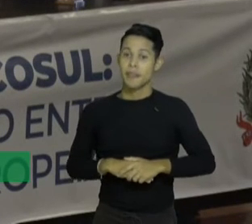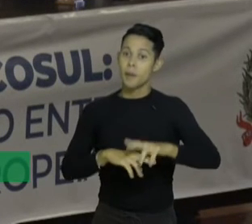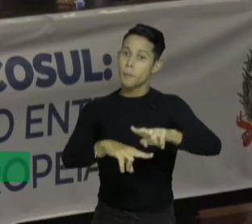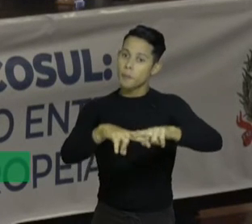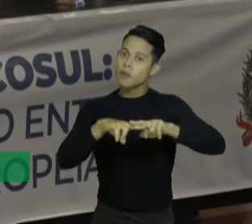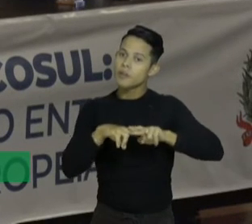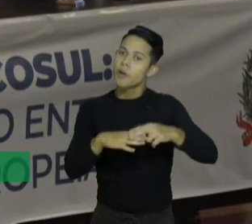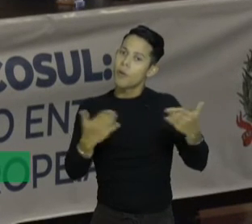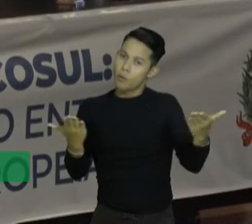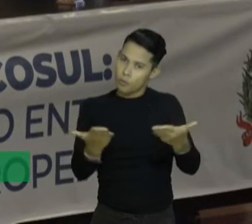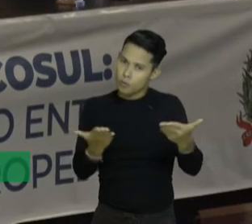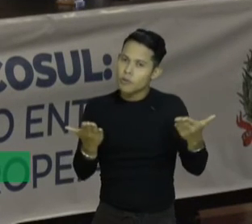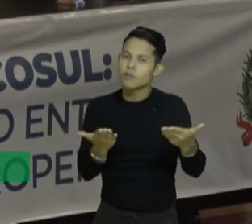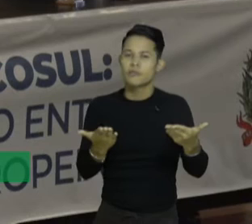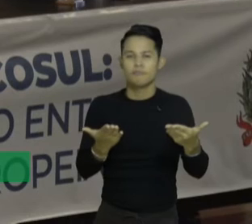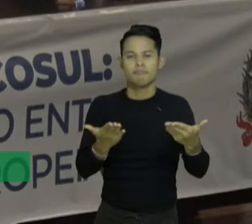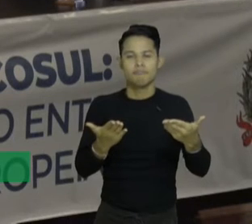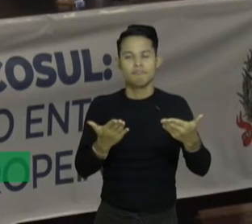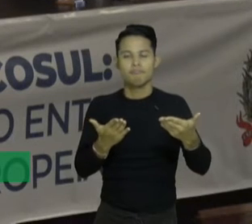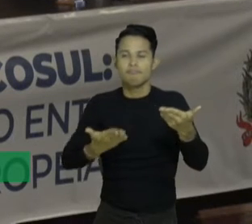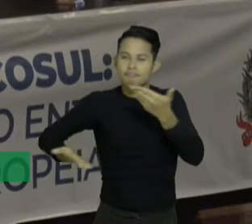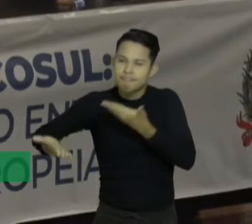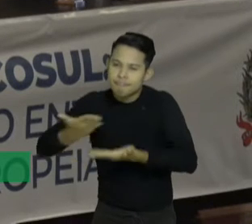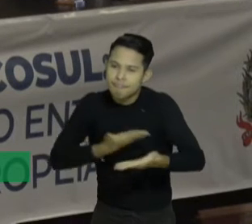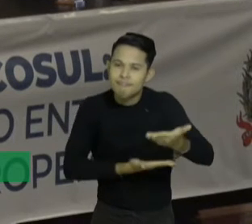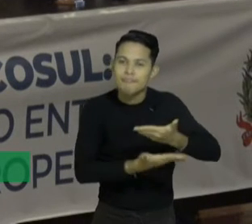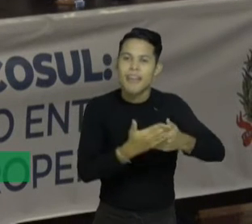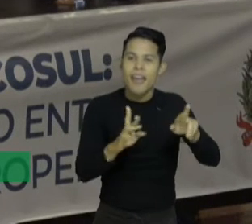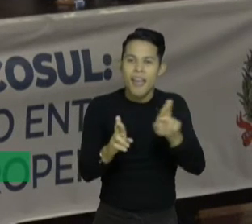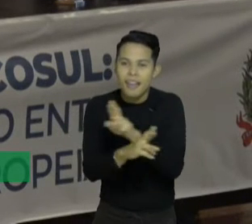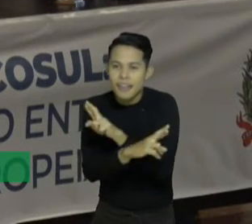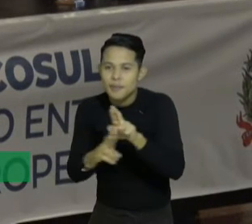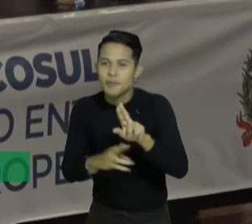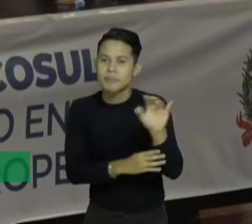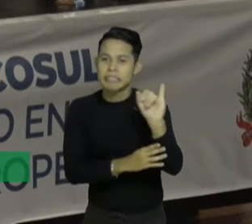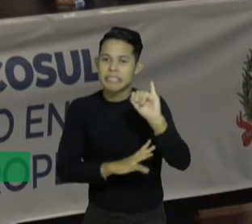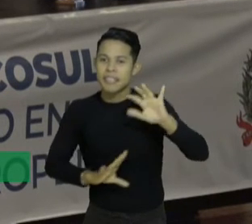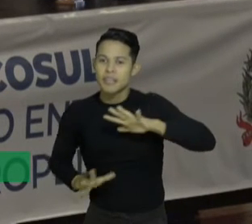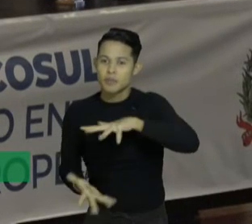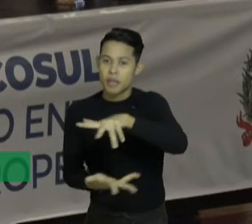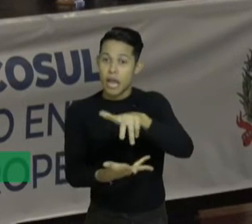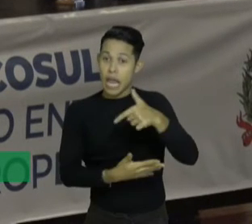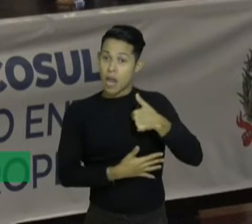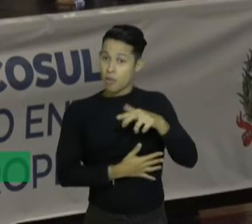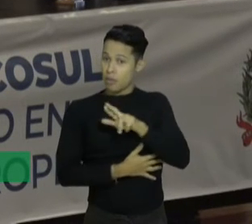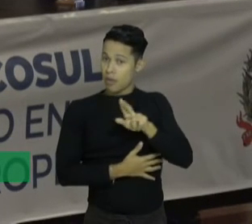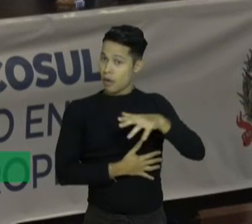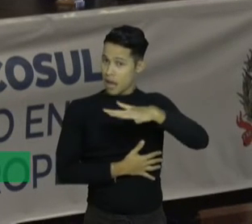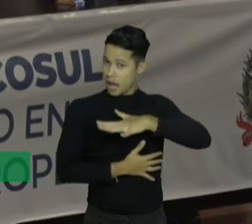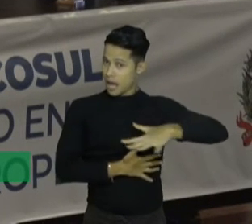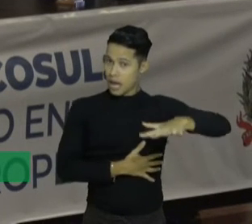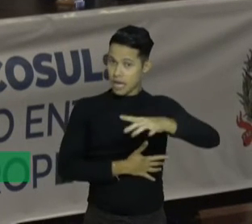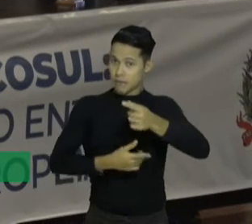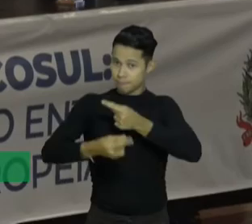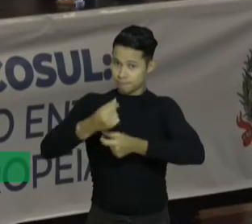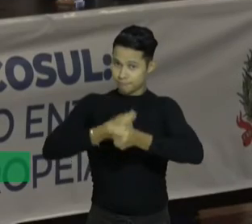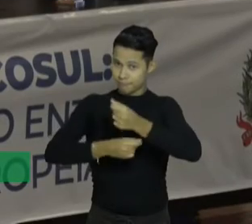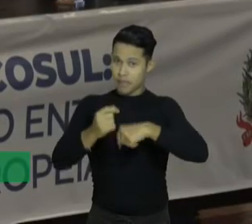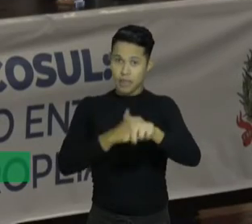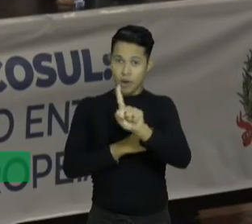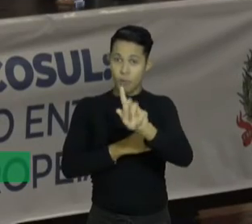tratando dessas dessas relações internacionais eu não sou especialista não sou economista Mas eu sou um